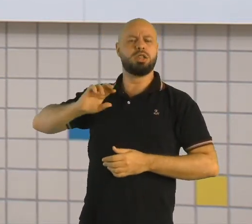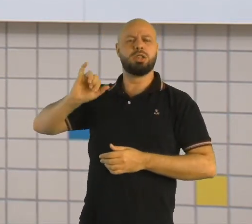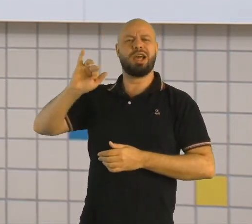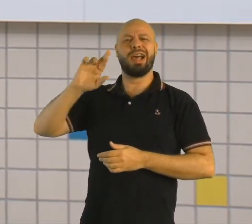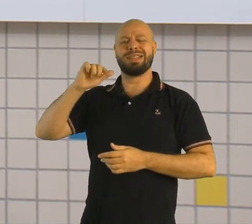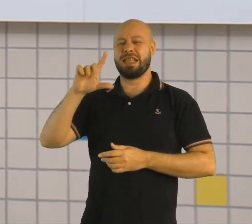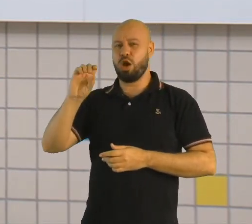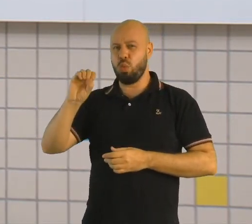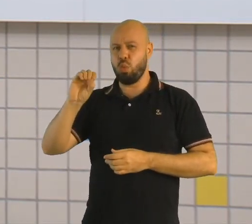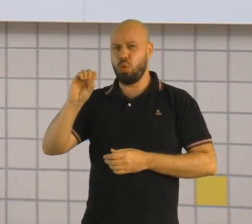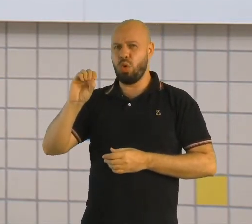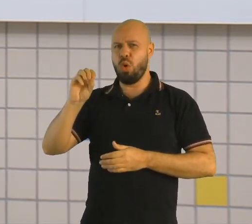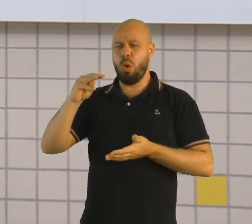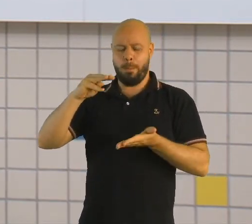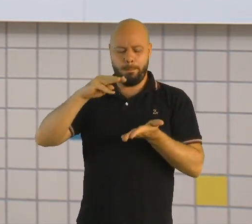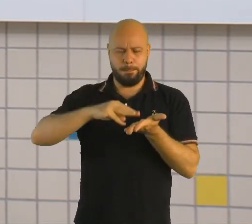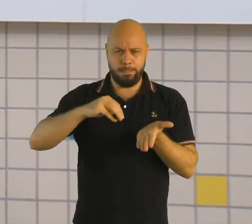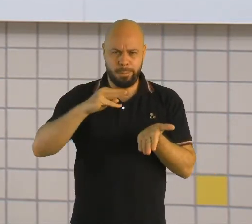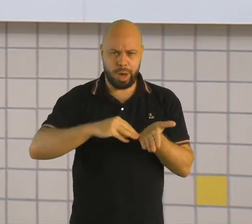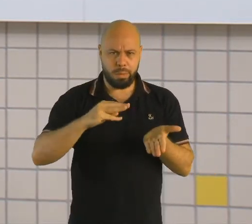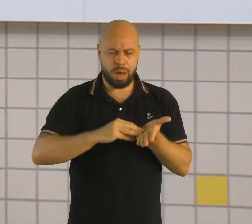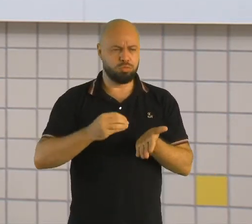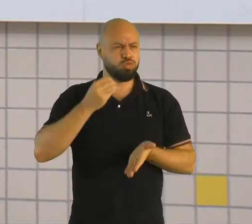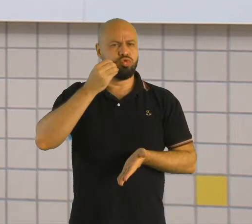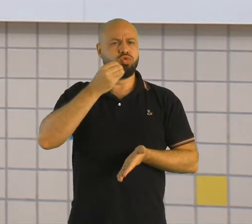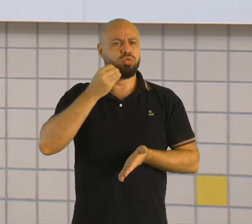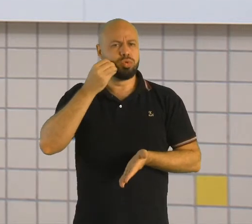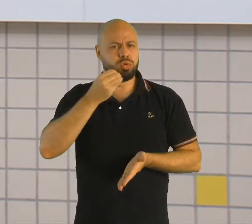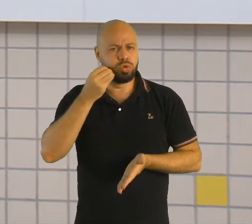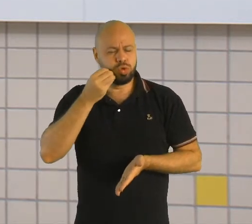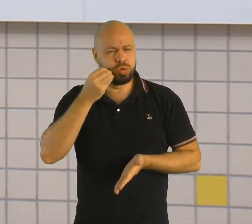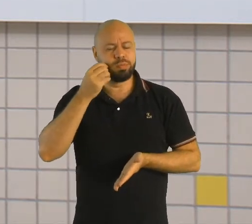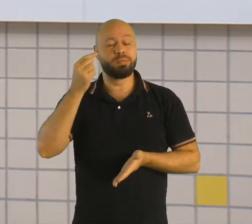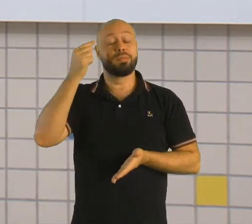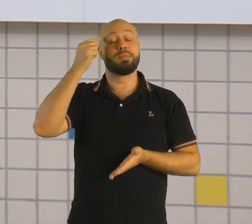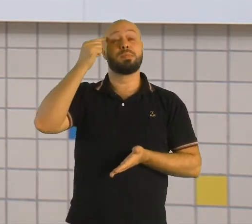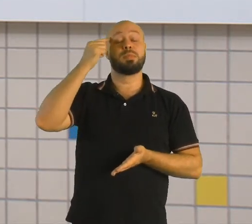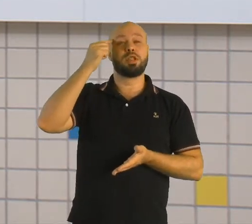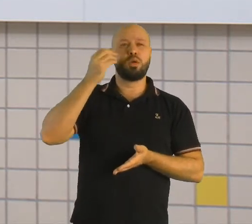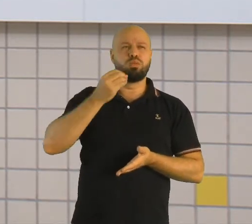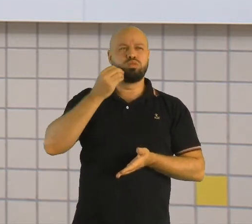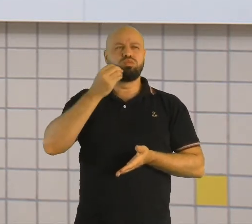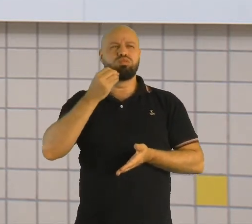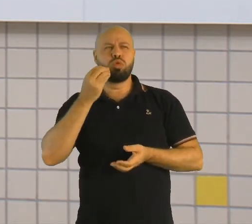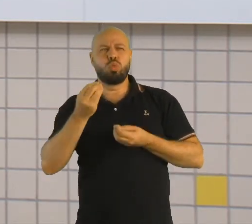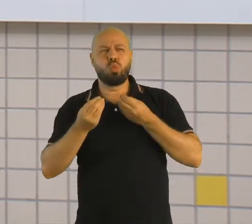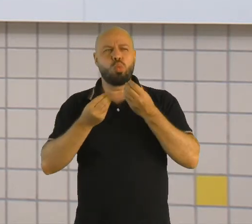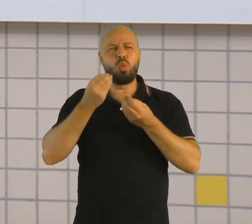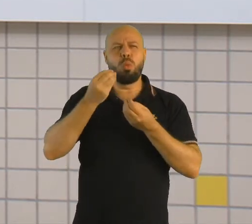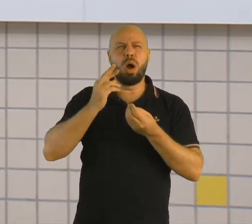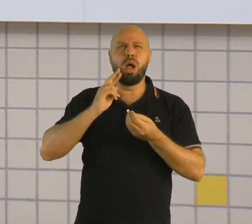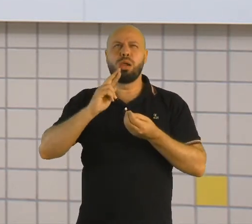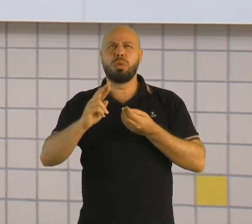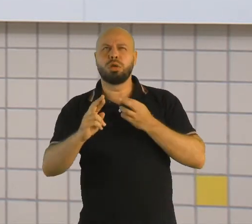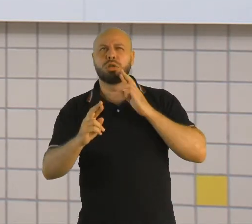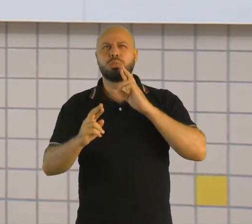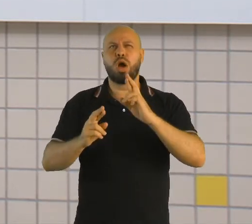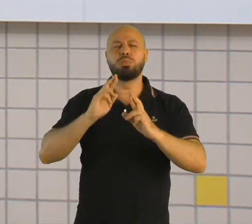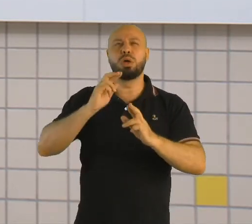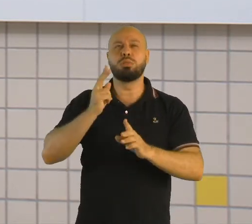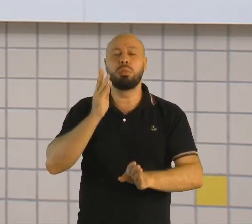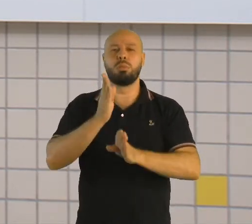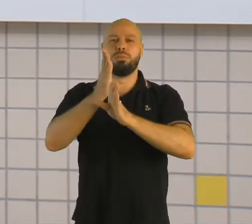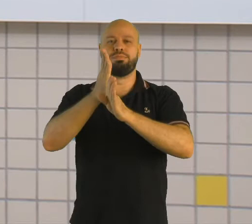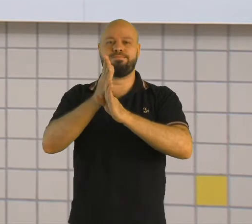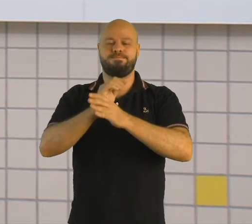vai utilizar o método, a experimentação para tentar responder os seus problemas. Então, o humanismo ele